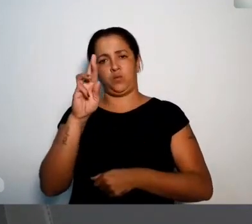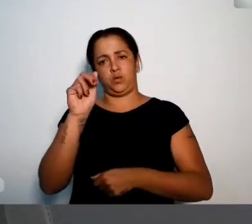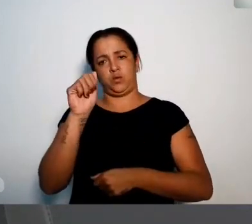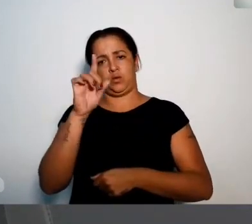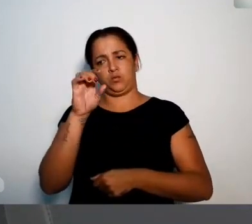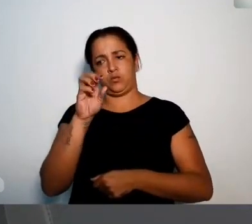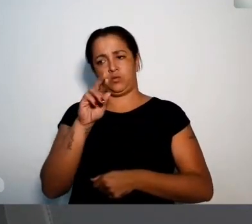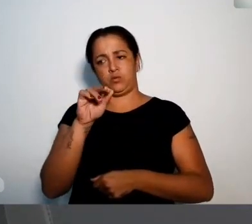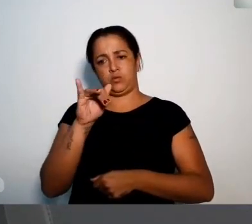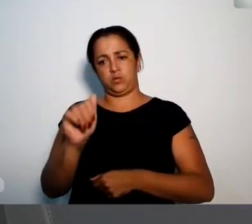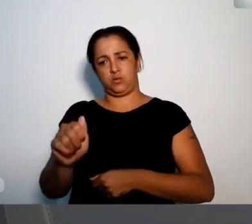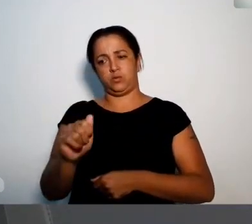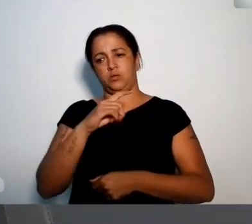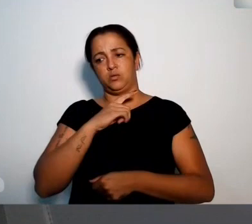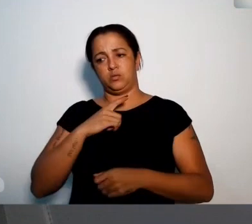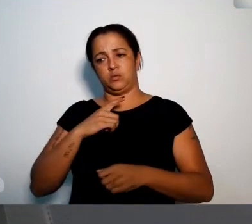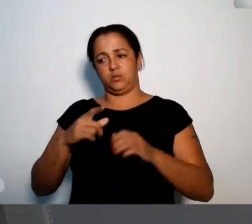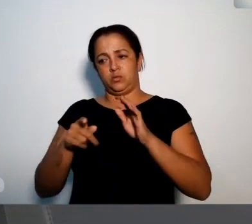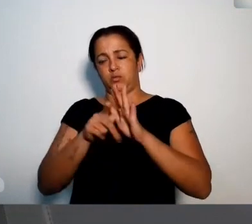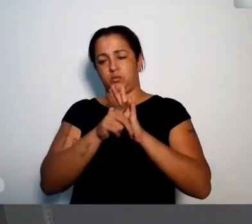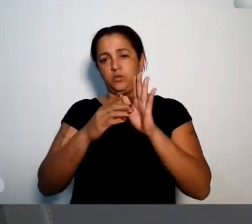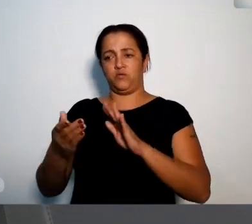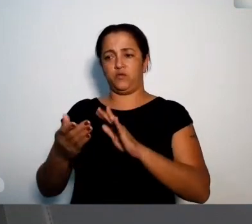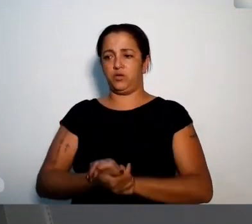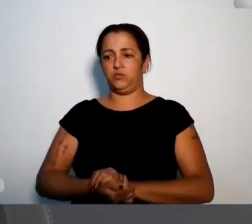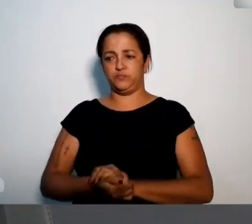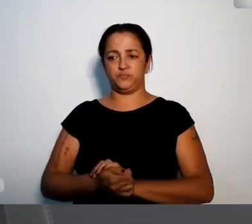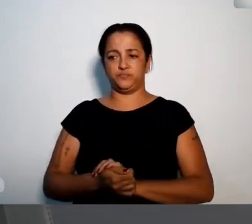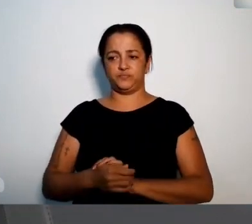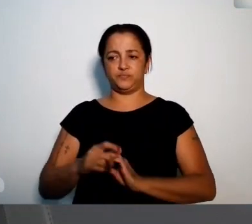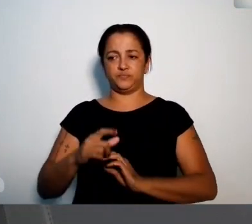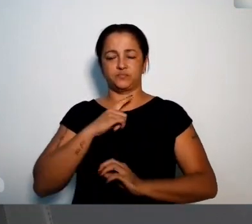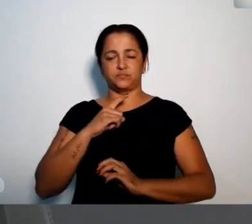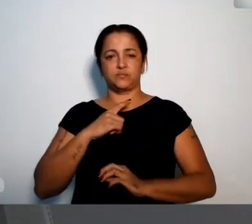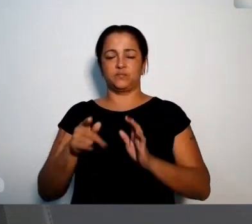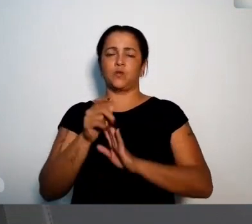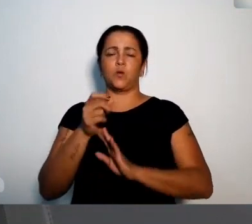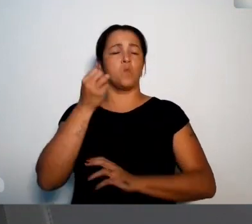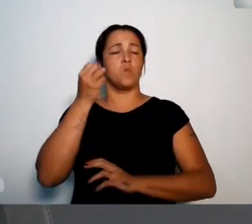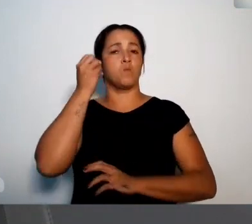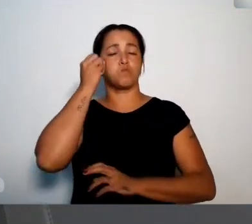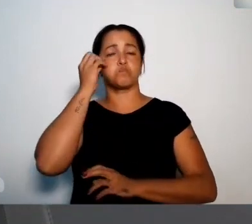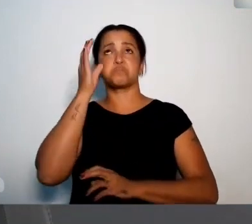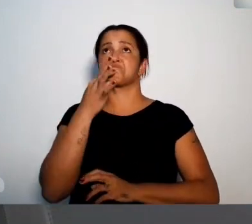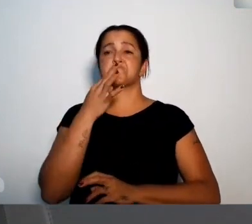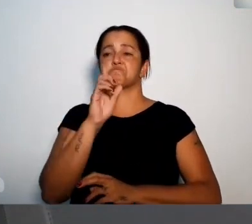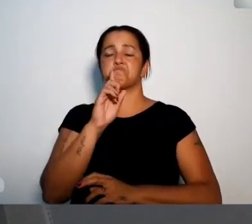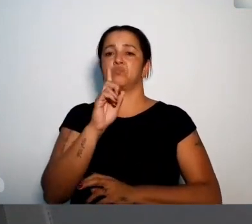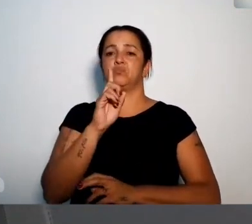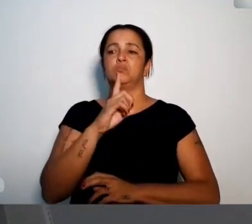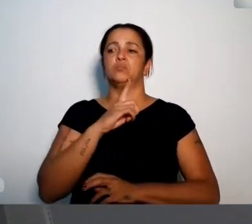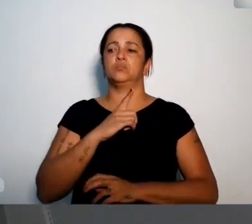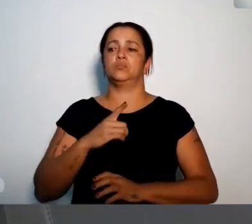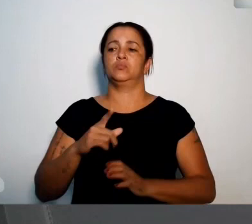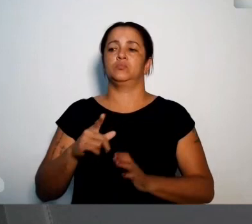Procuradoria e não têm conhecimento. Então, a Procuradoria Geral do município tem a